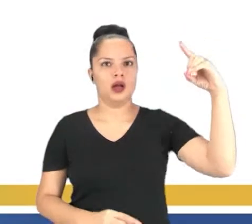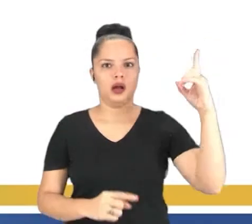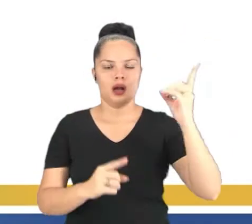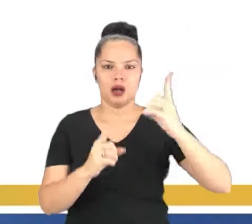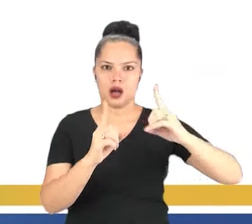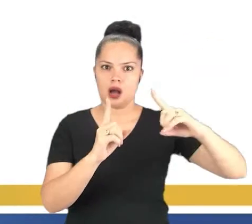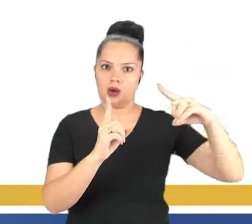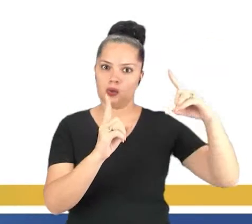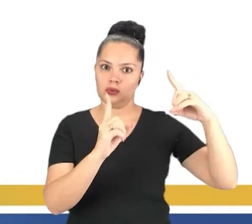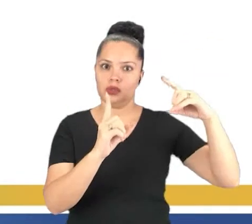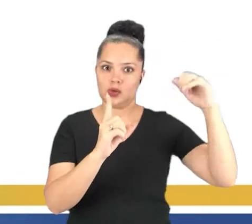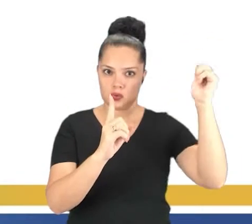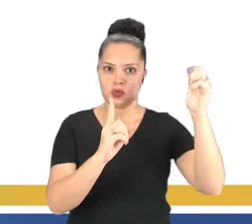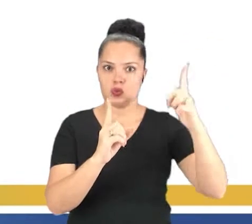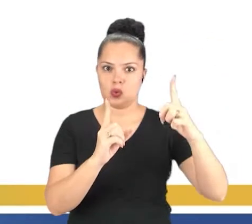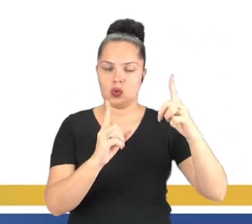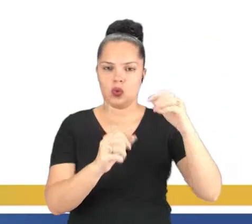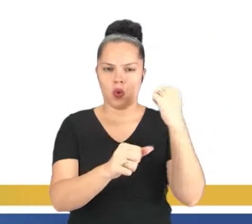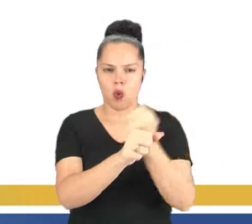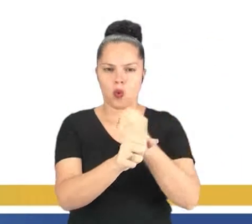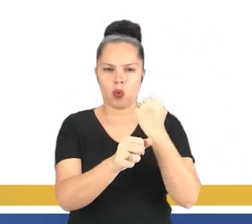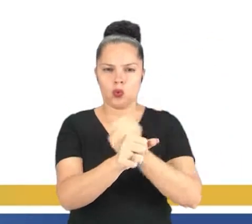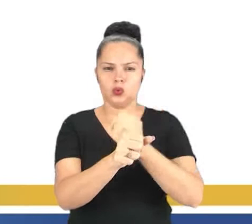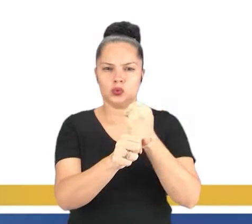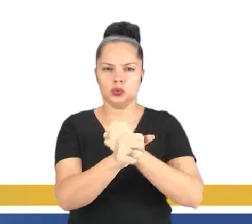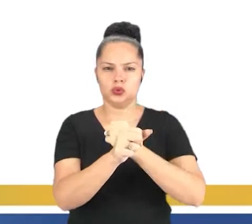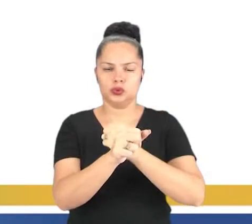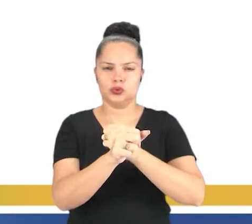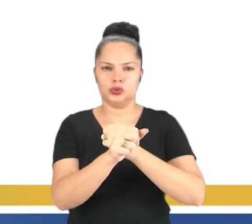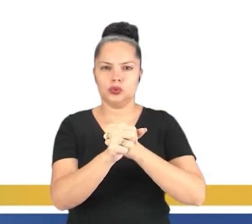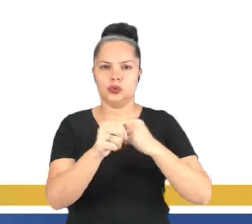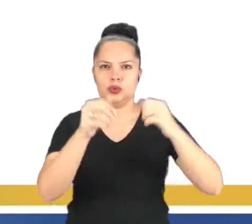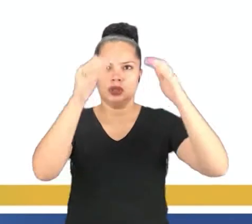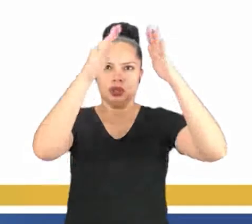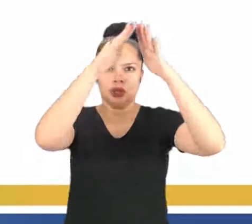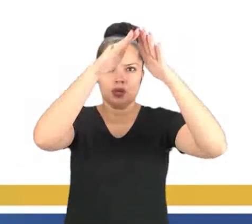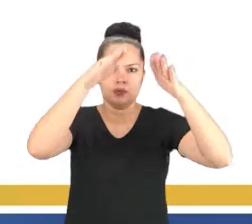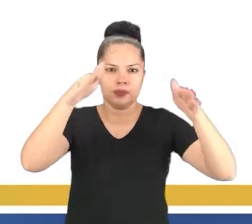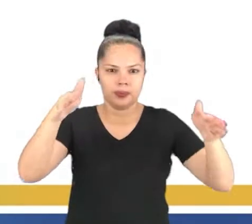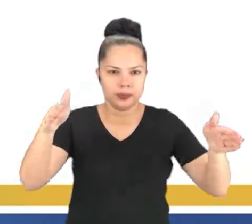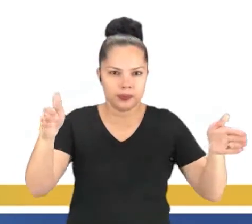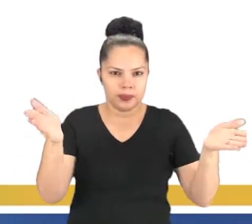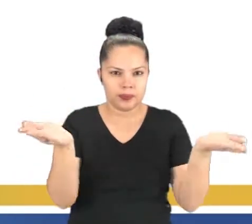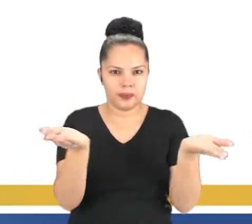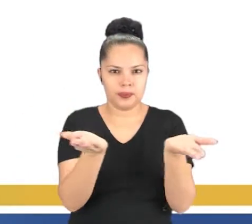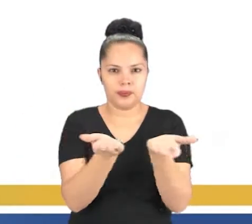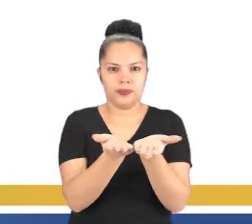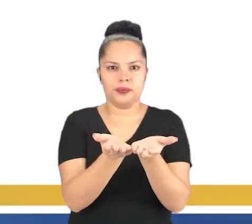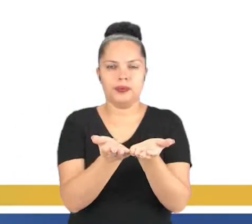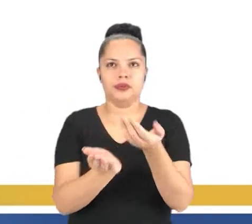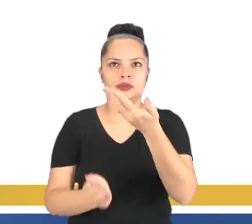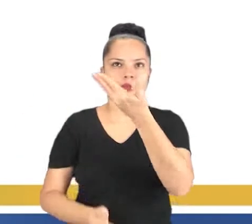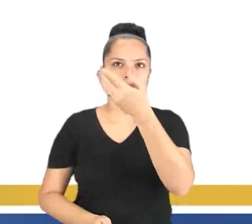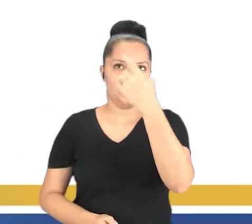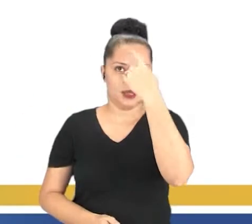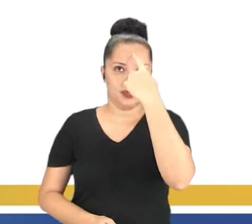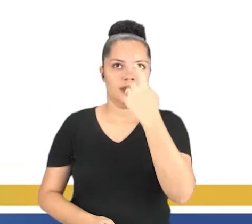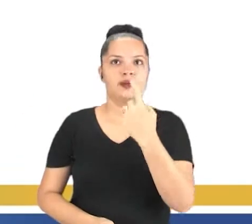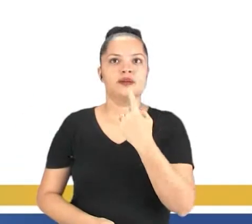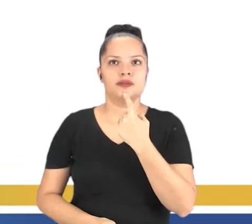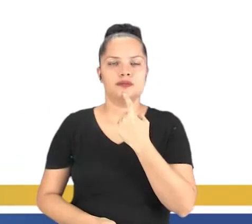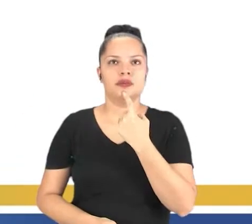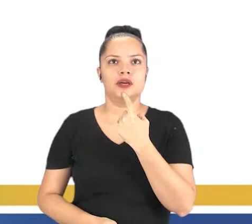eles construíram a pirâmide principal da capital do império nem Observe lá essa creme de principal da imagem tá se